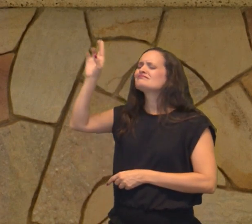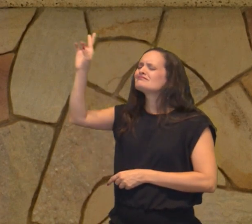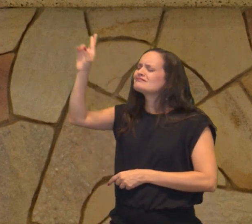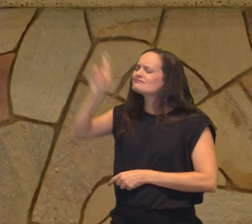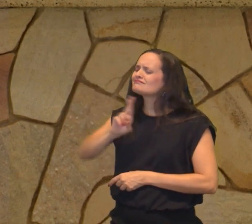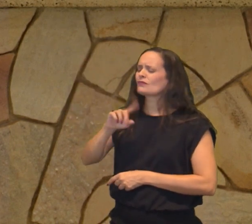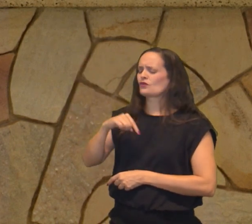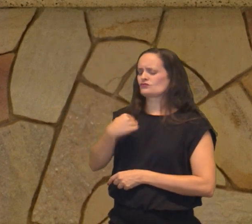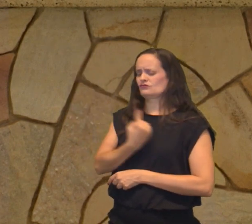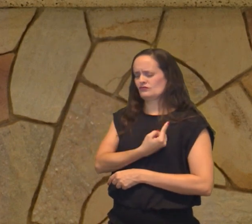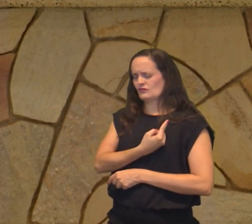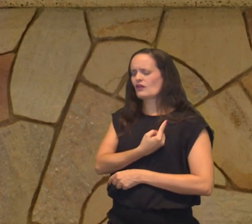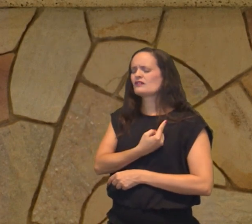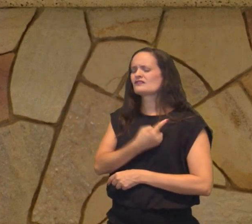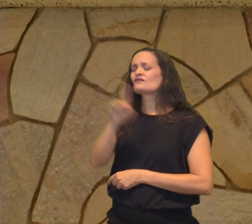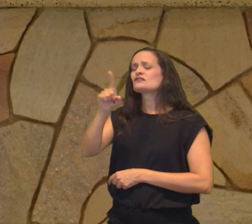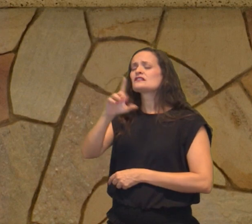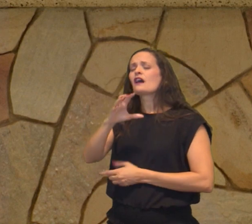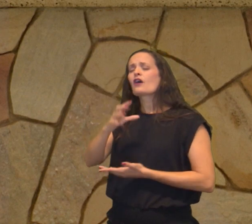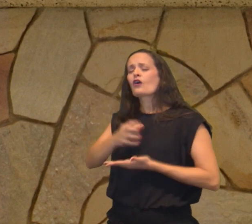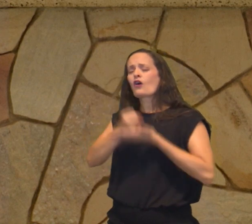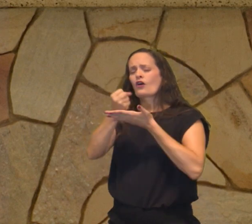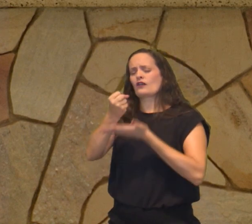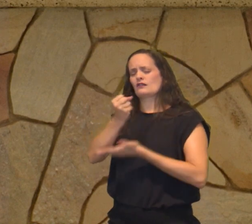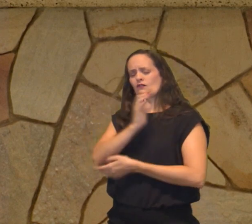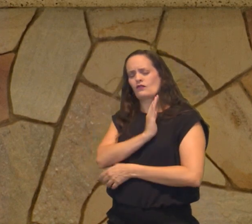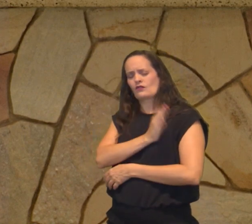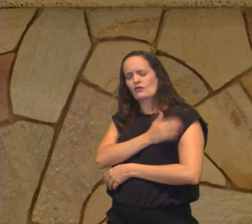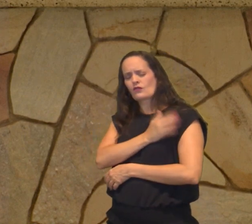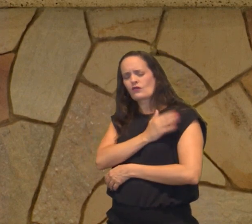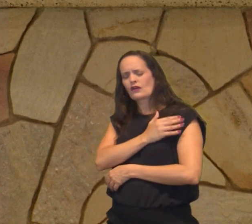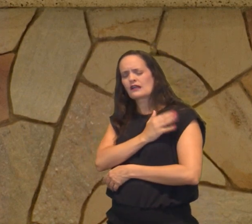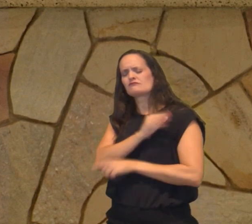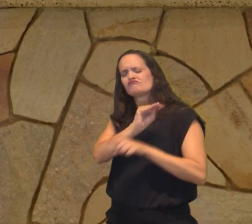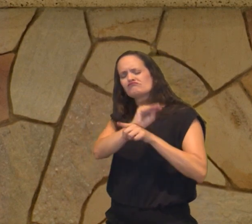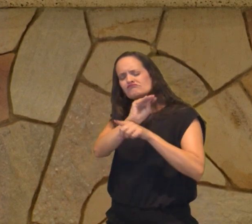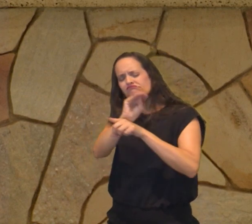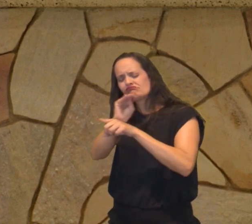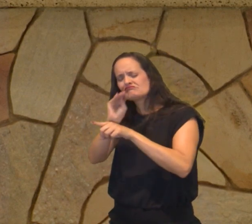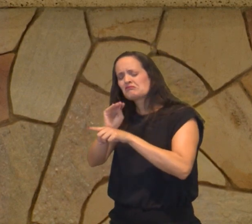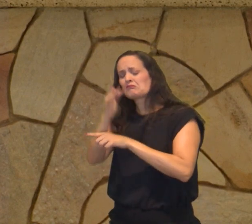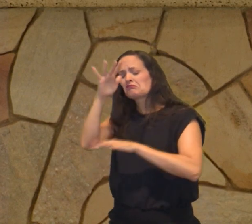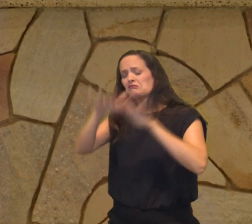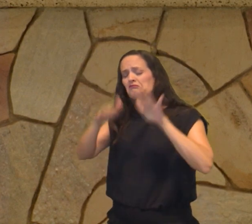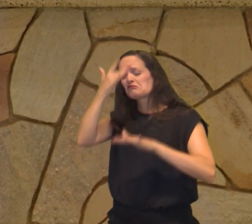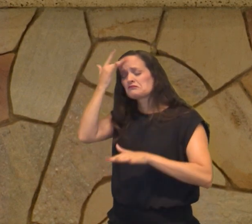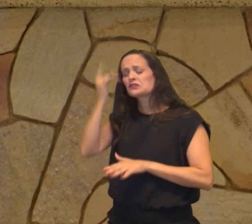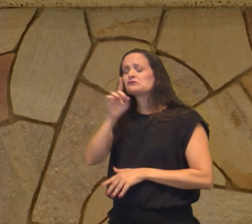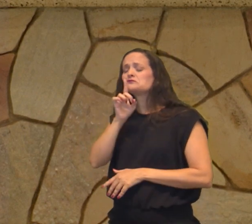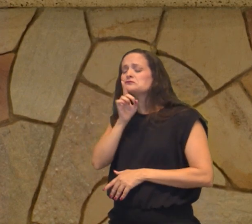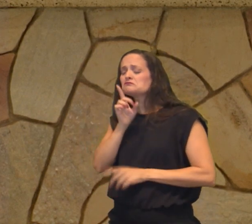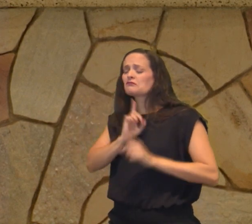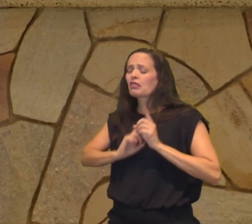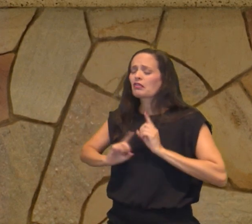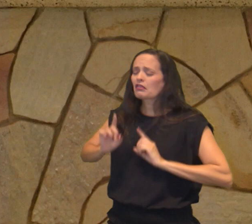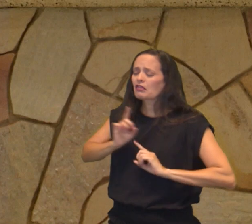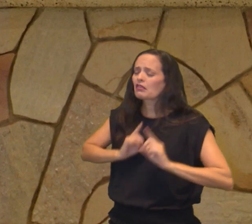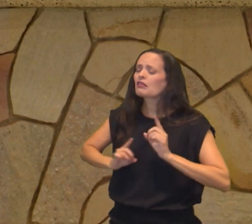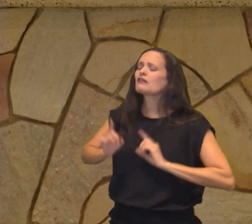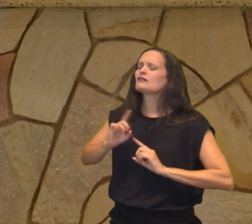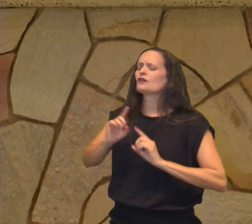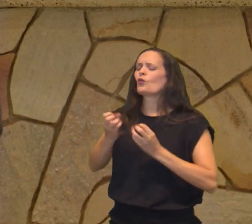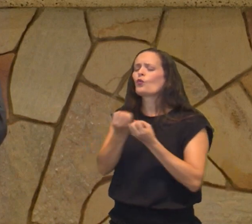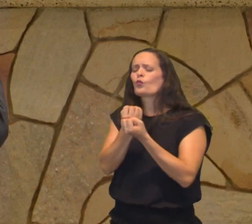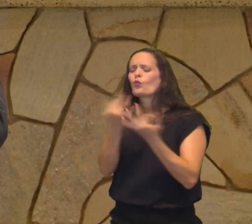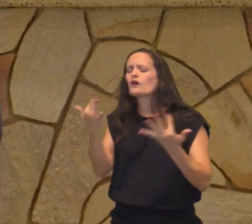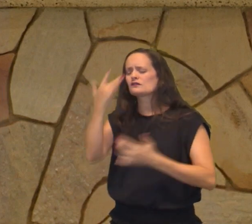que o Senhor acolha os corações que estão entristecidos, depressivos, oprimidos, ó Pai. Tantas